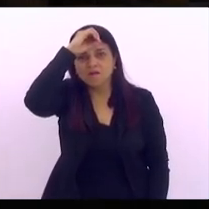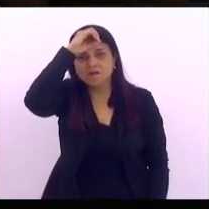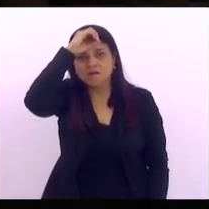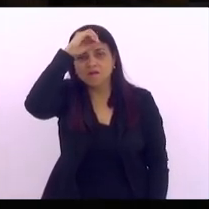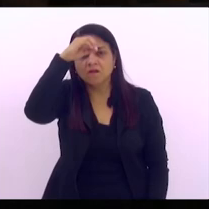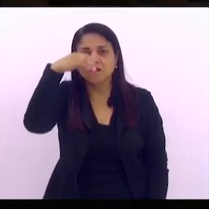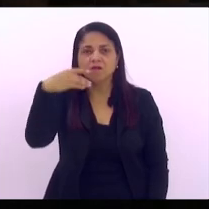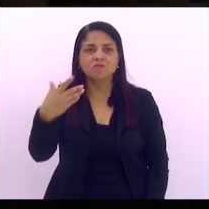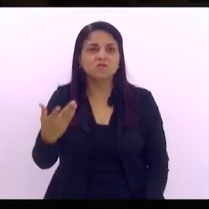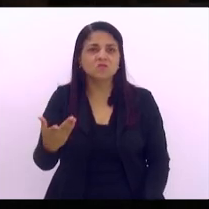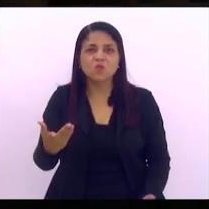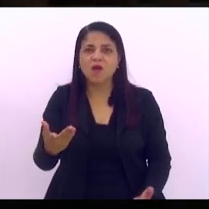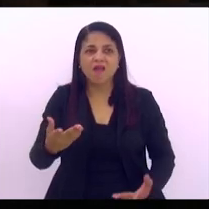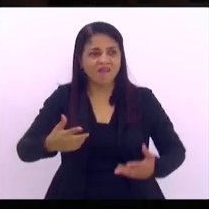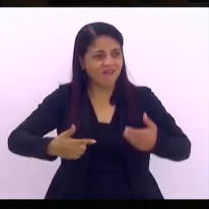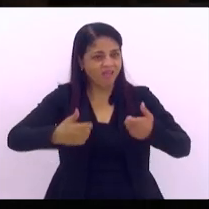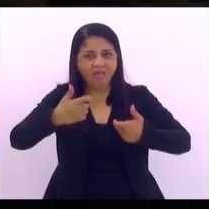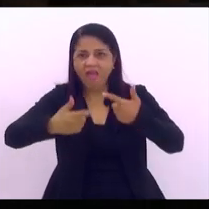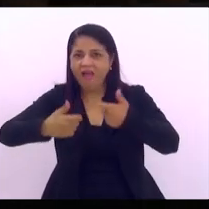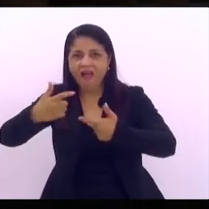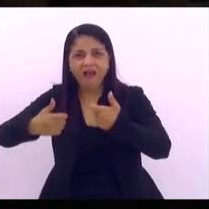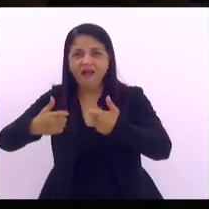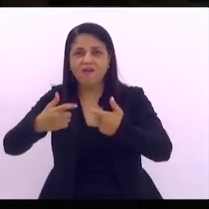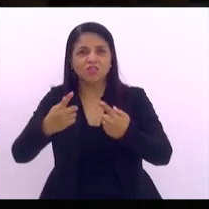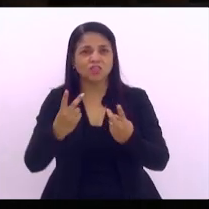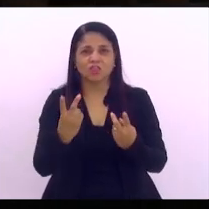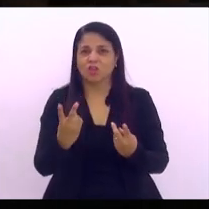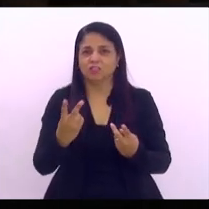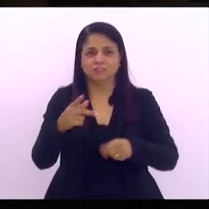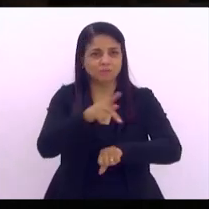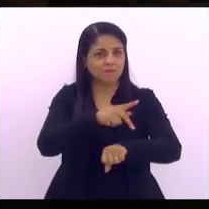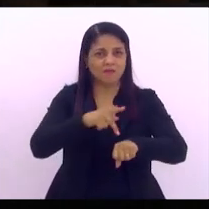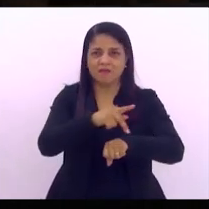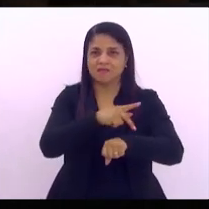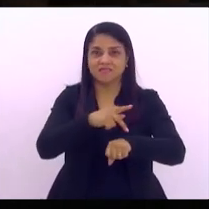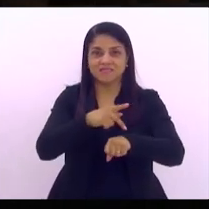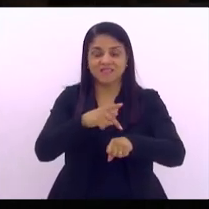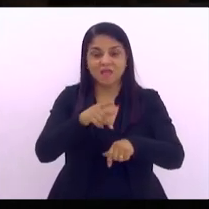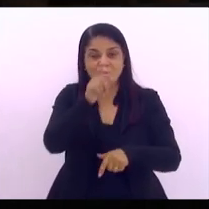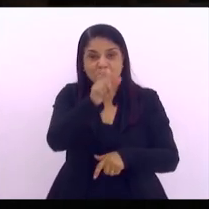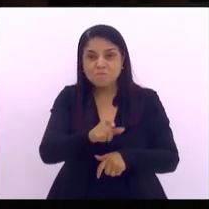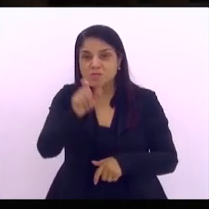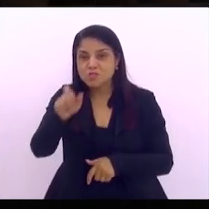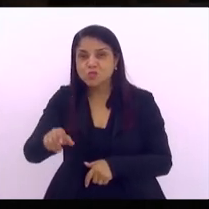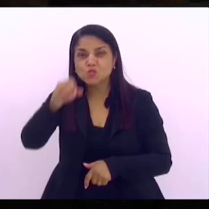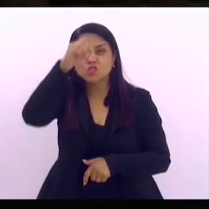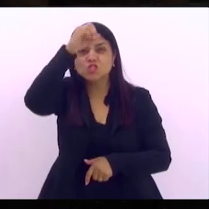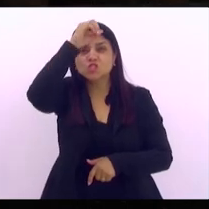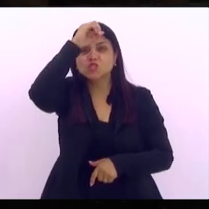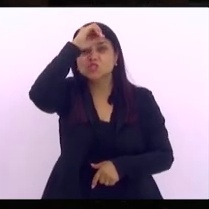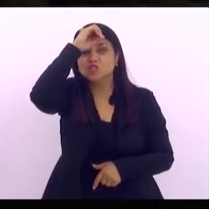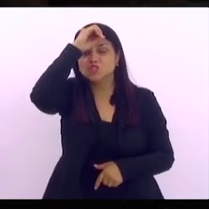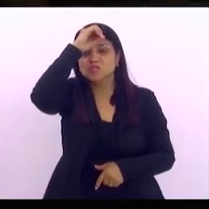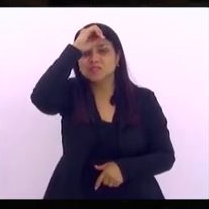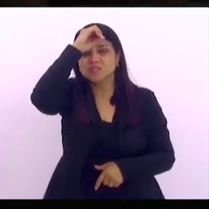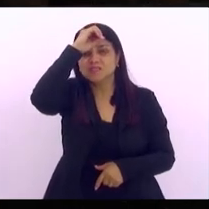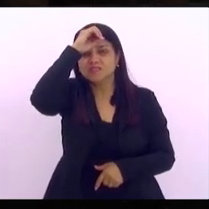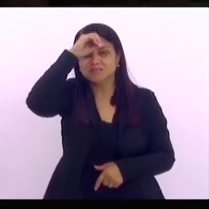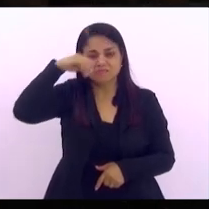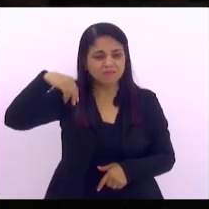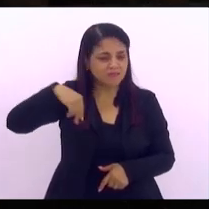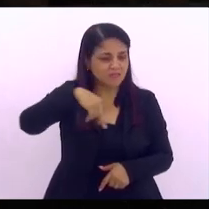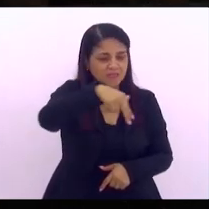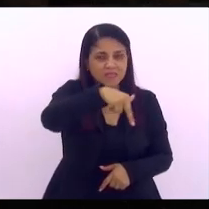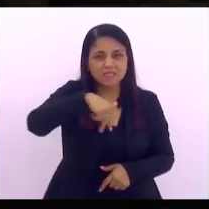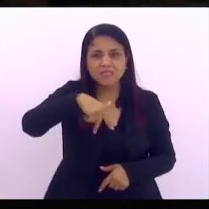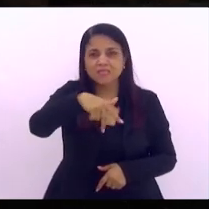Não é como fosse uma guerra entre dois países, é gente inocente, que estava transitando por